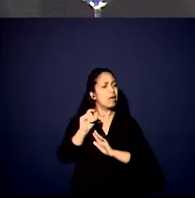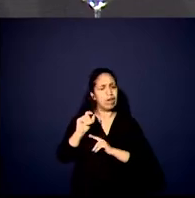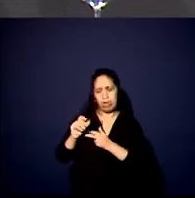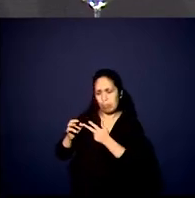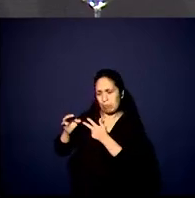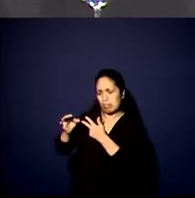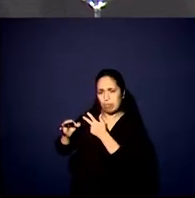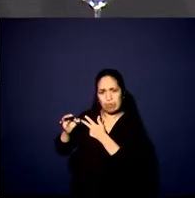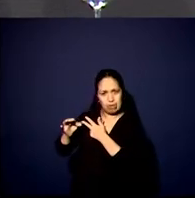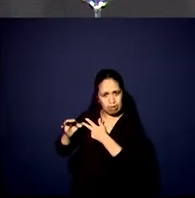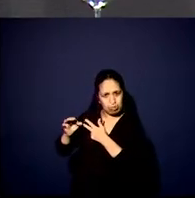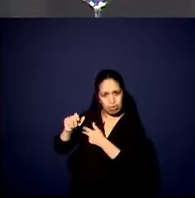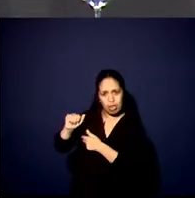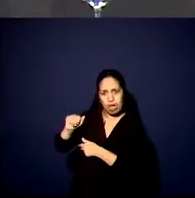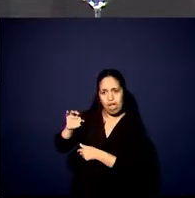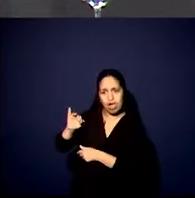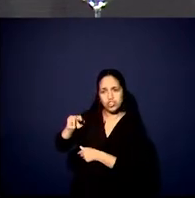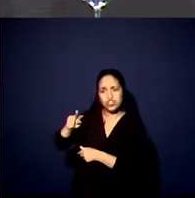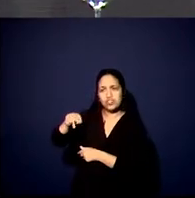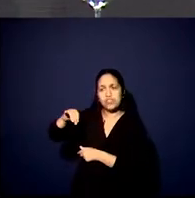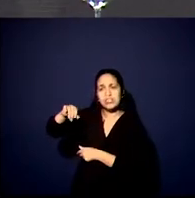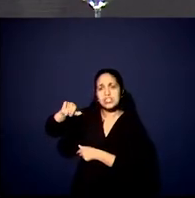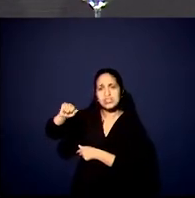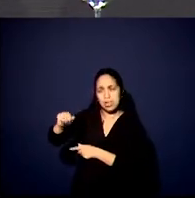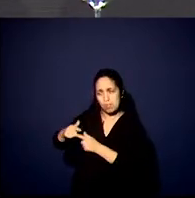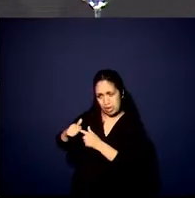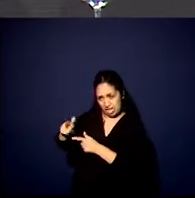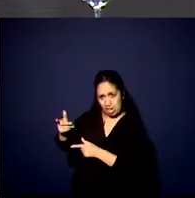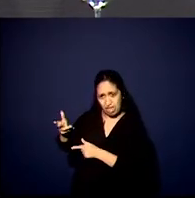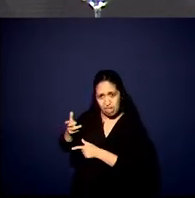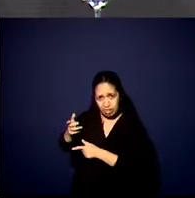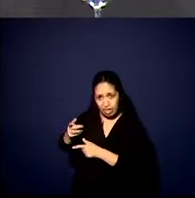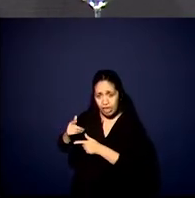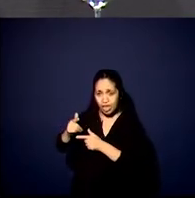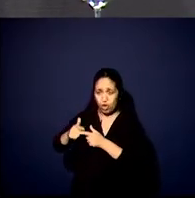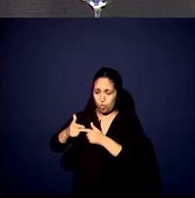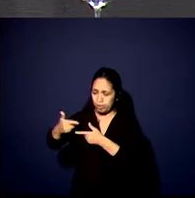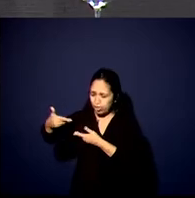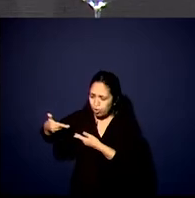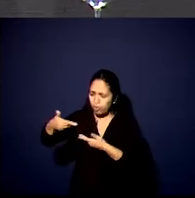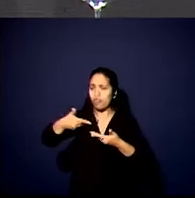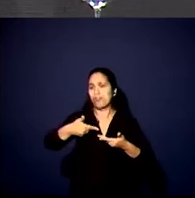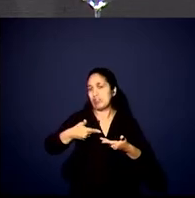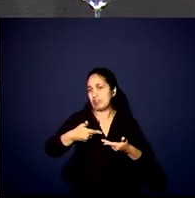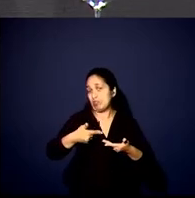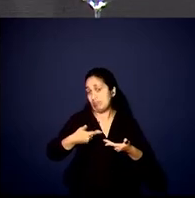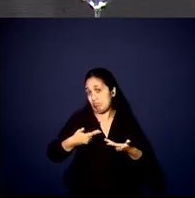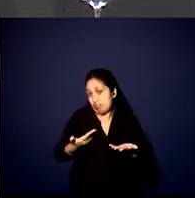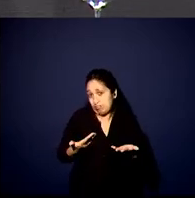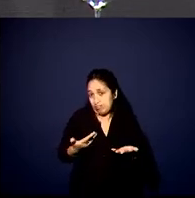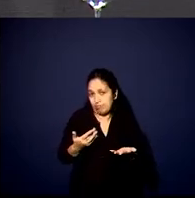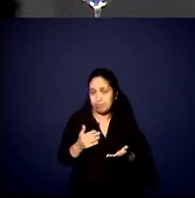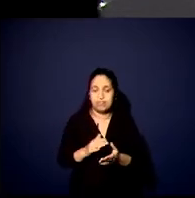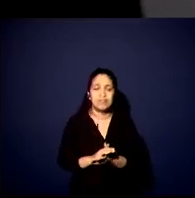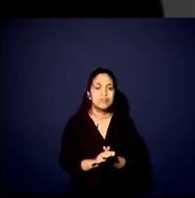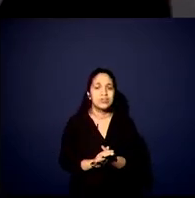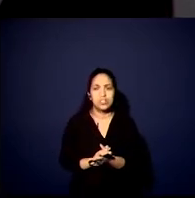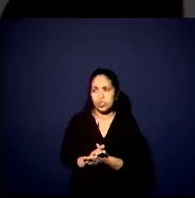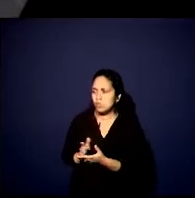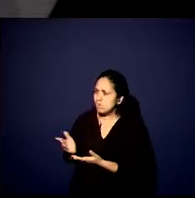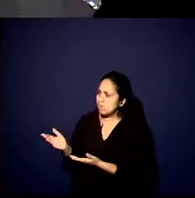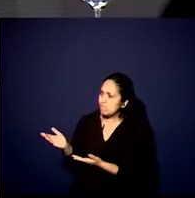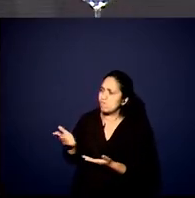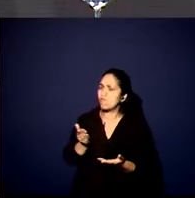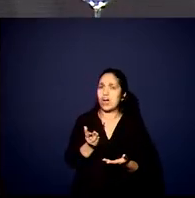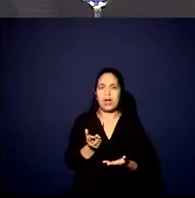é ativista porque quer ou é ativista porque ele é convidado a tanto mais do que convidado convocado